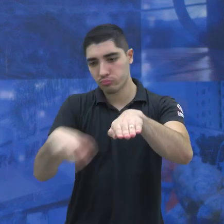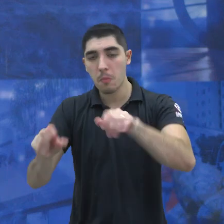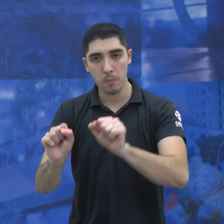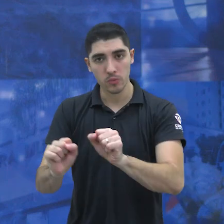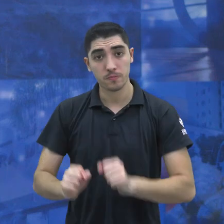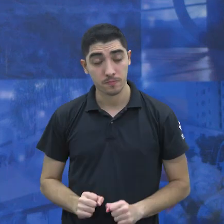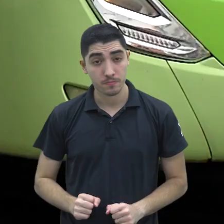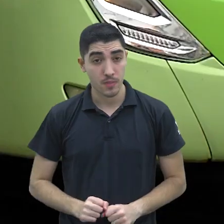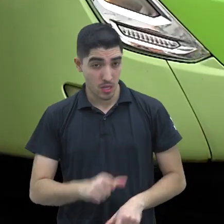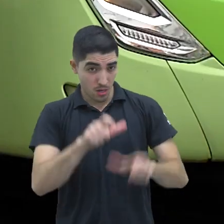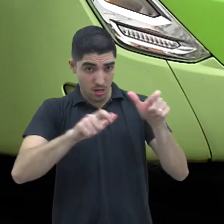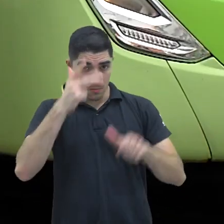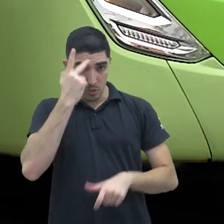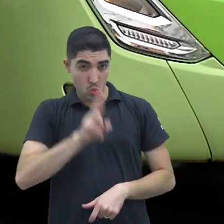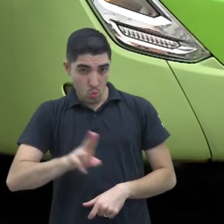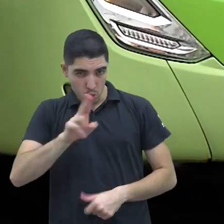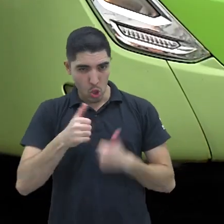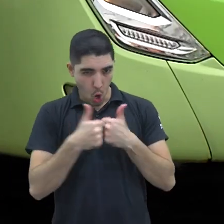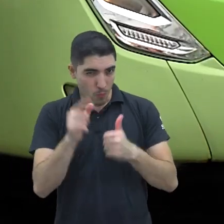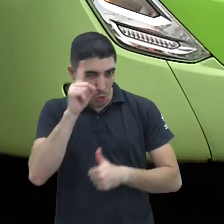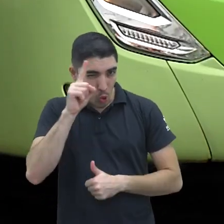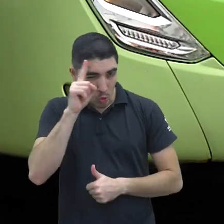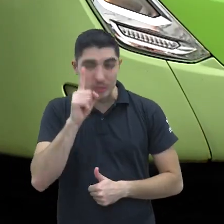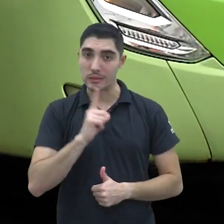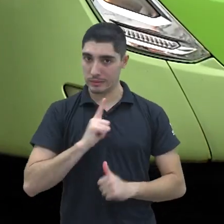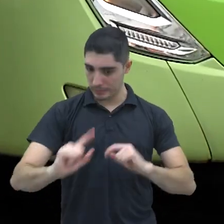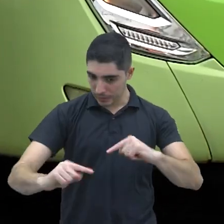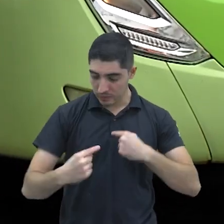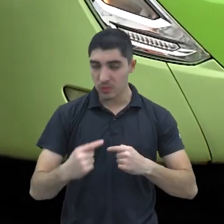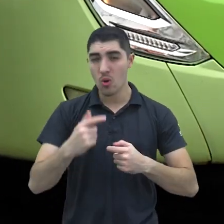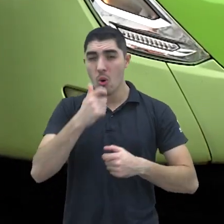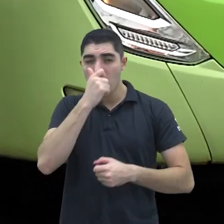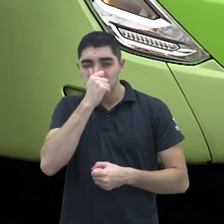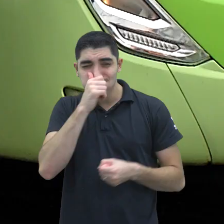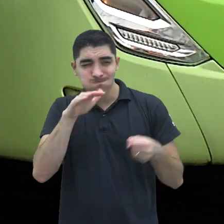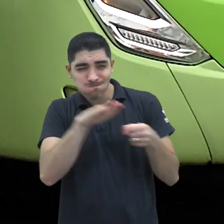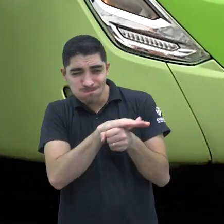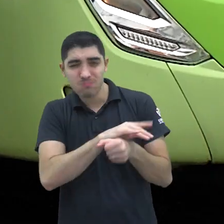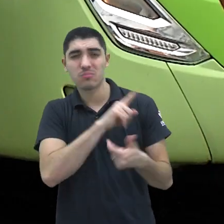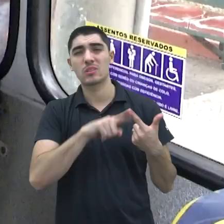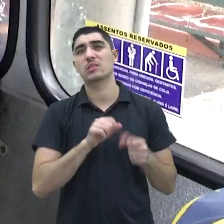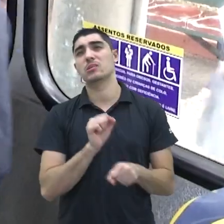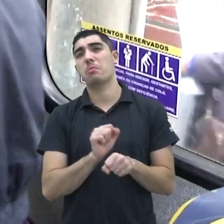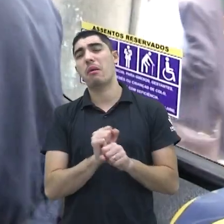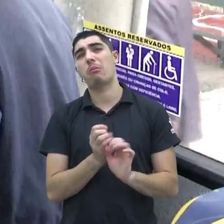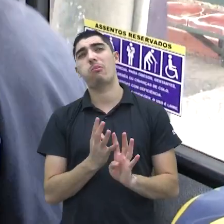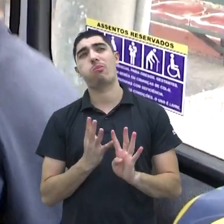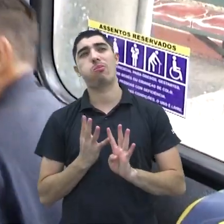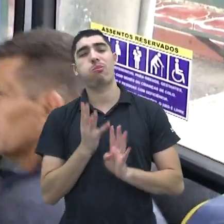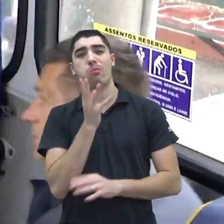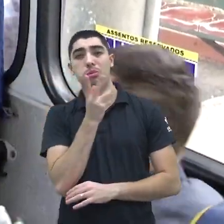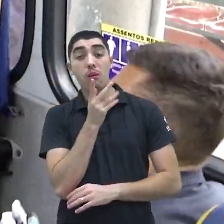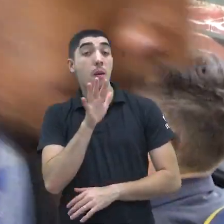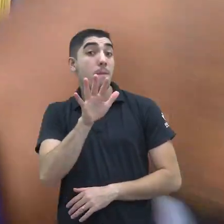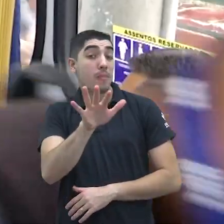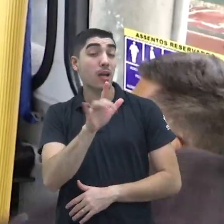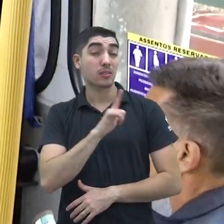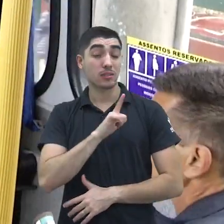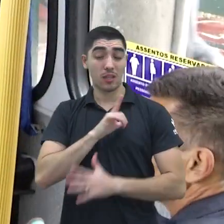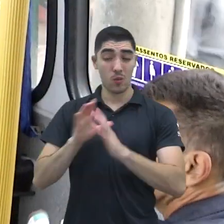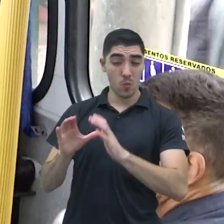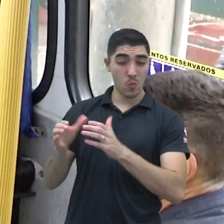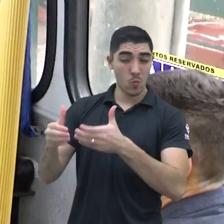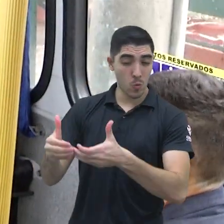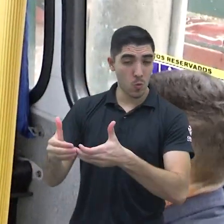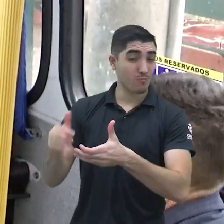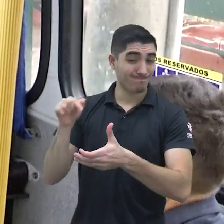mais seguros. Quem é usuário do transporte público enfrenta desafios no dia a dia. Ônibus lotado e tempo de espera são